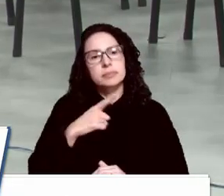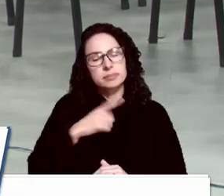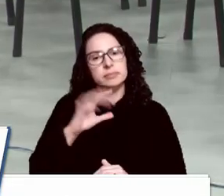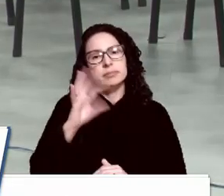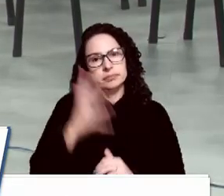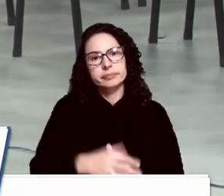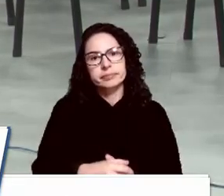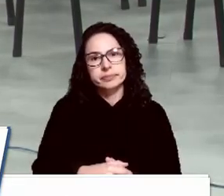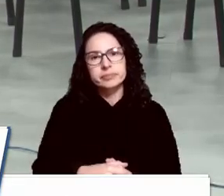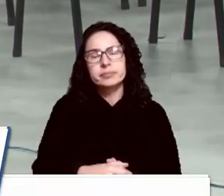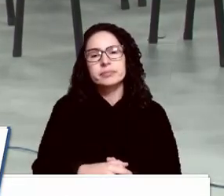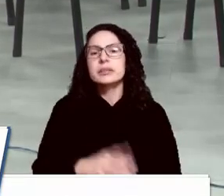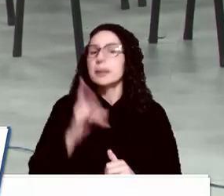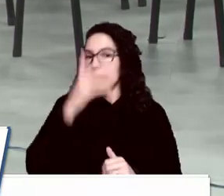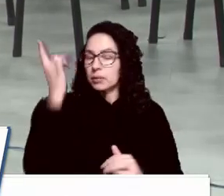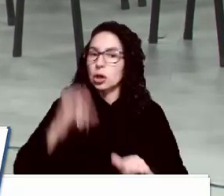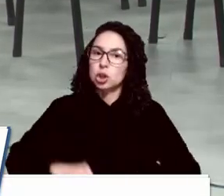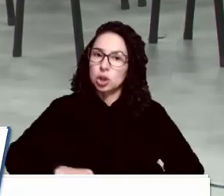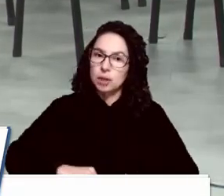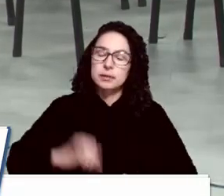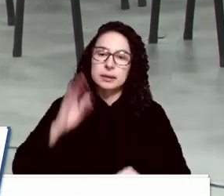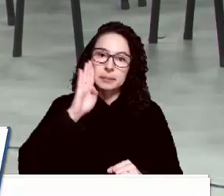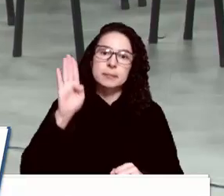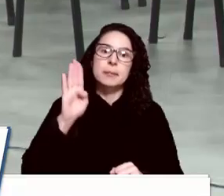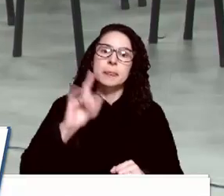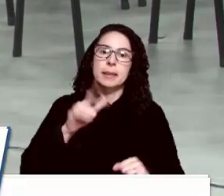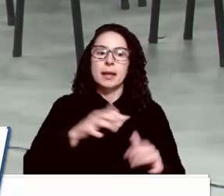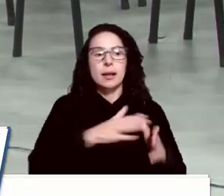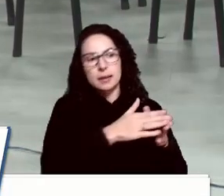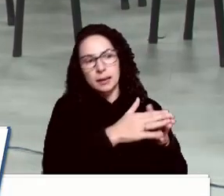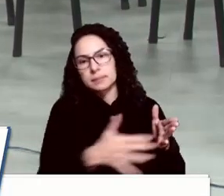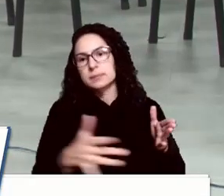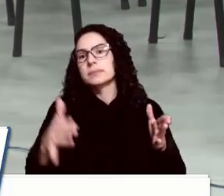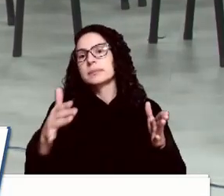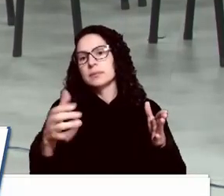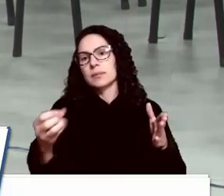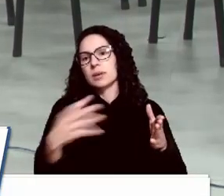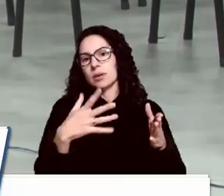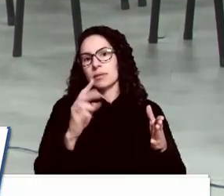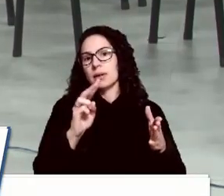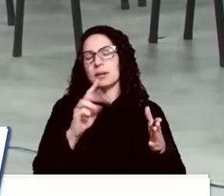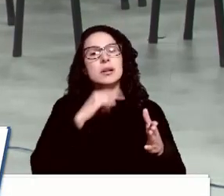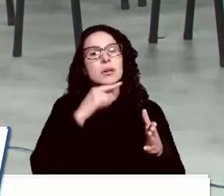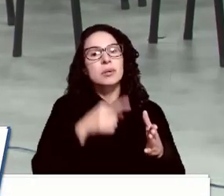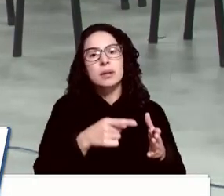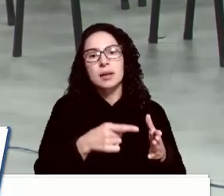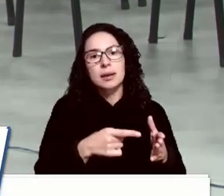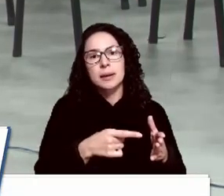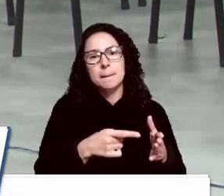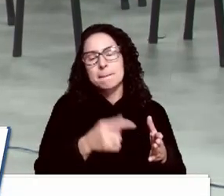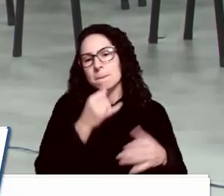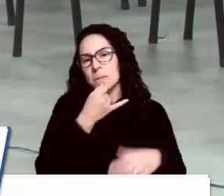E quem sofre, principalmente com isso, é essa geração nova que vem vindo, que não consegue. Eles, infelizmente,